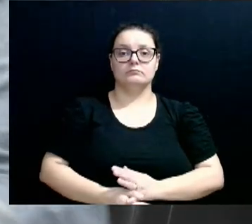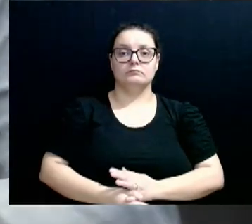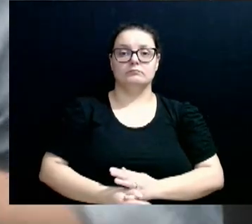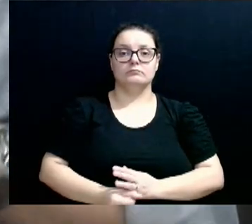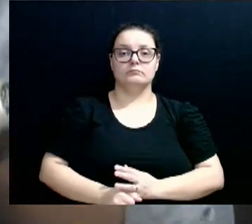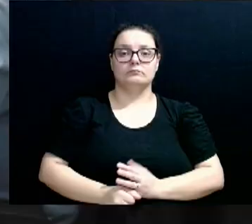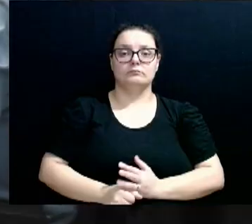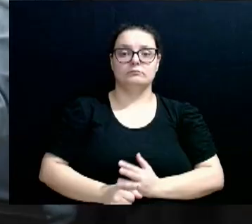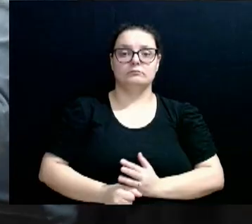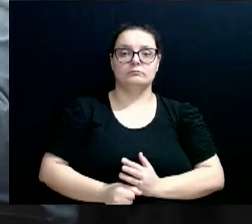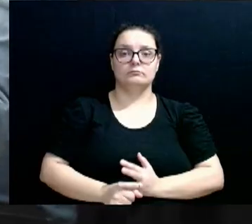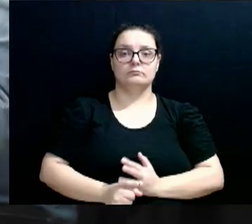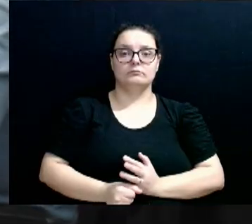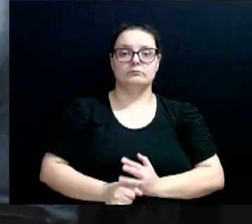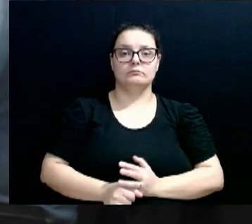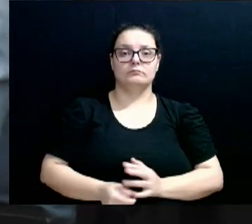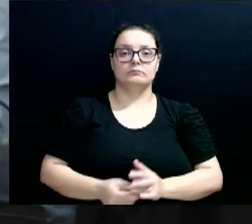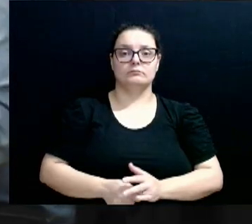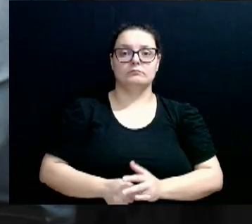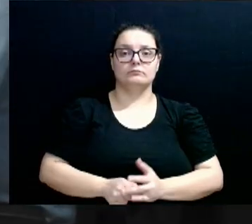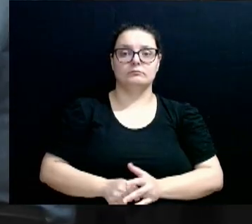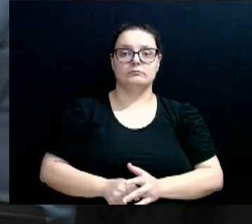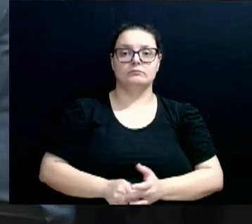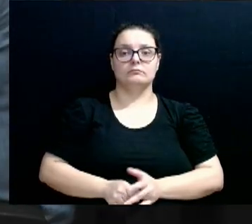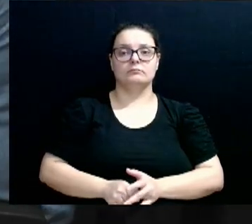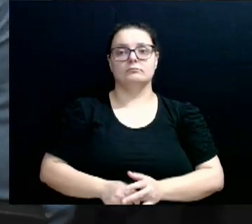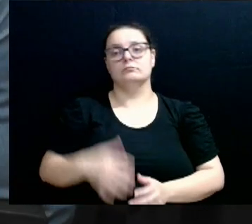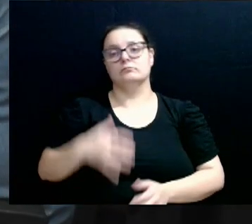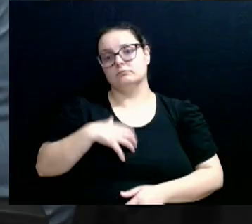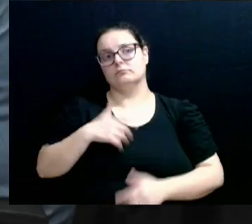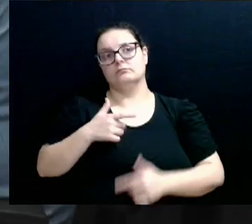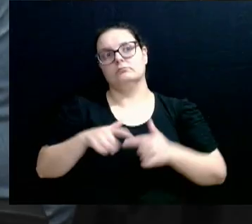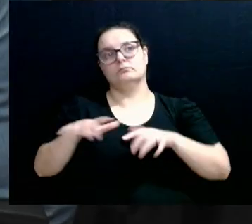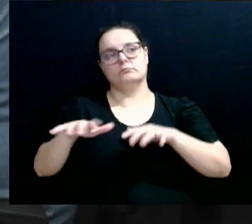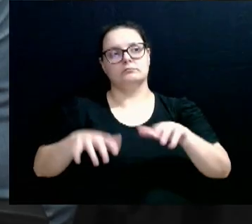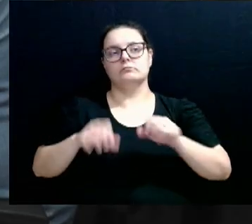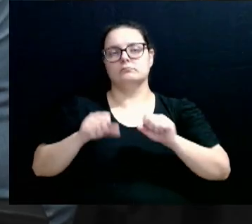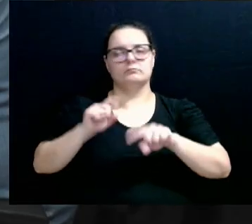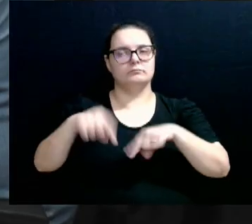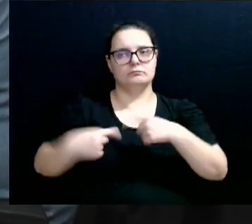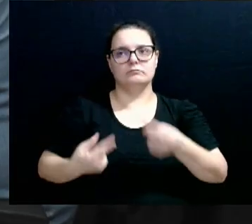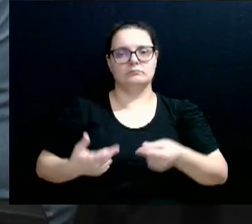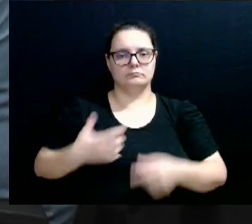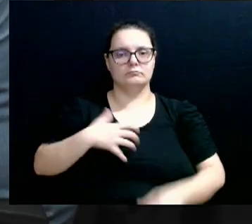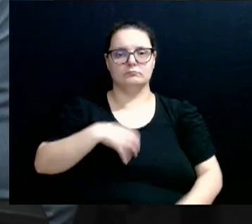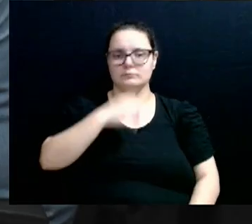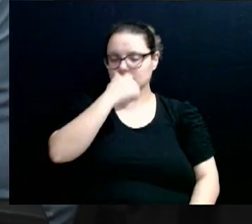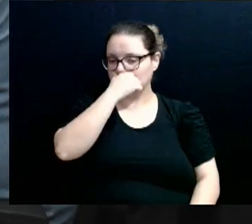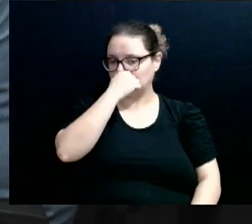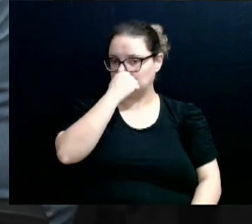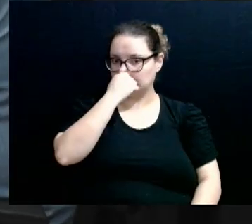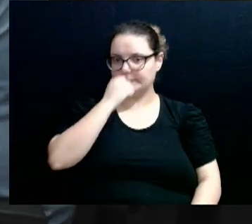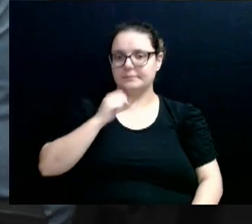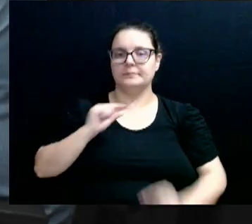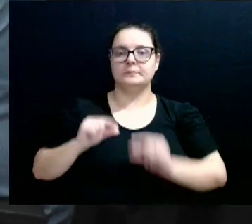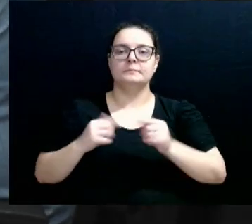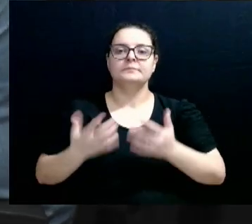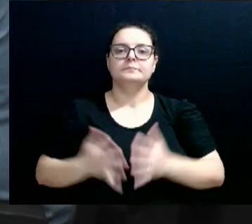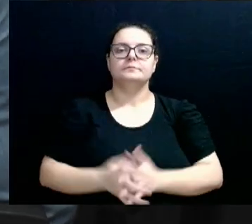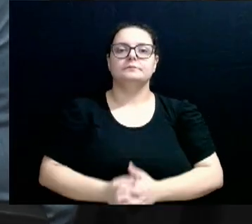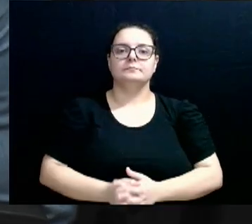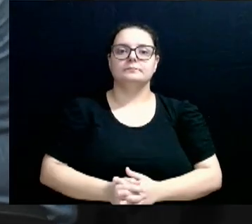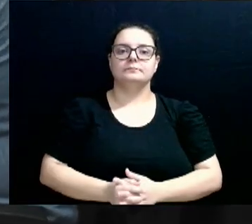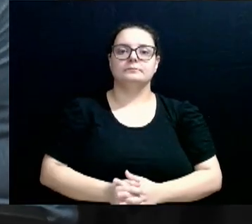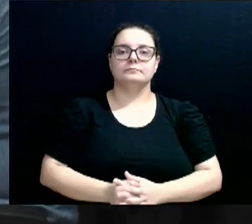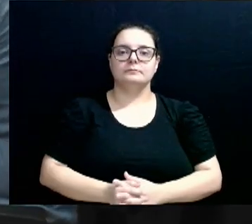É a maneira que a gente dividiu lá, mas poderia ser de outra forma, né? Então é um pouco isso, seria um